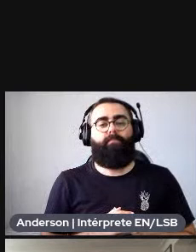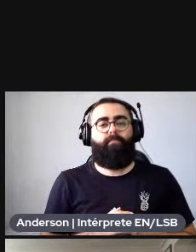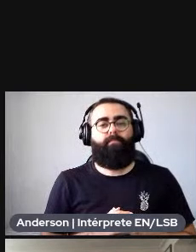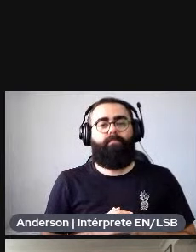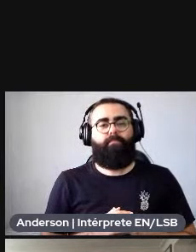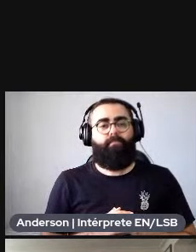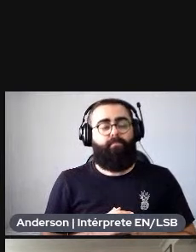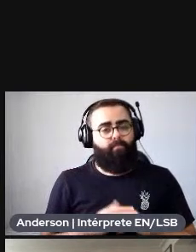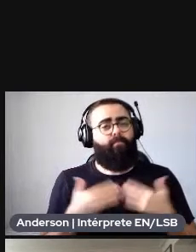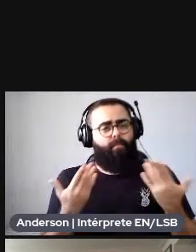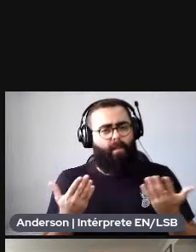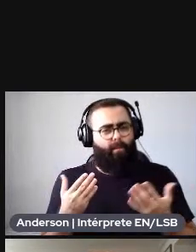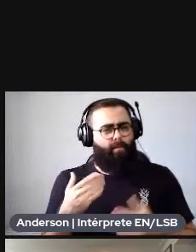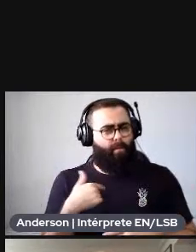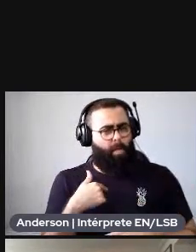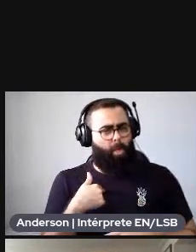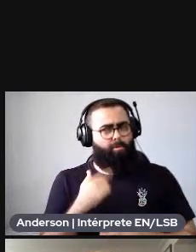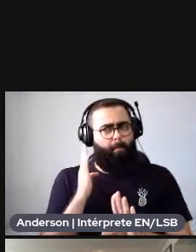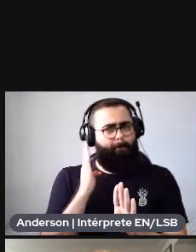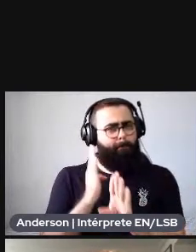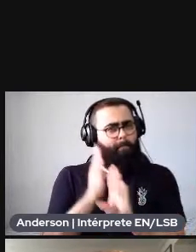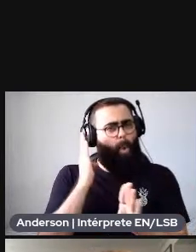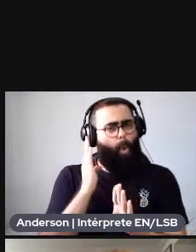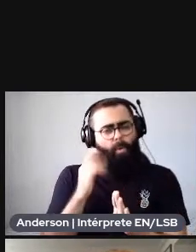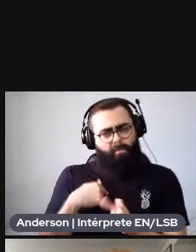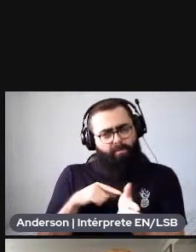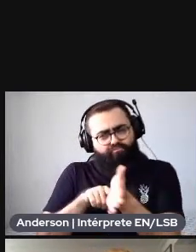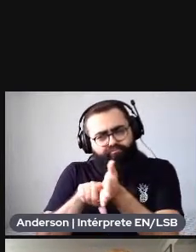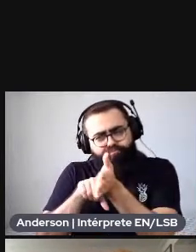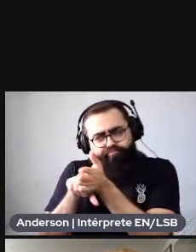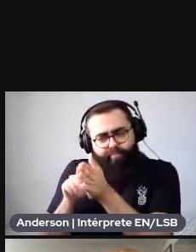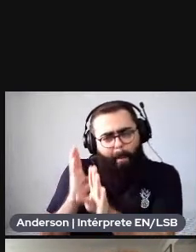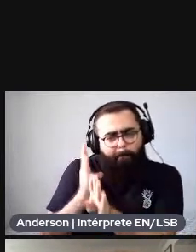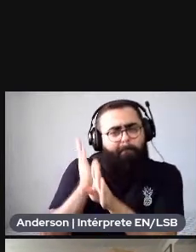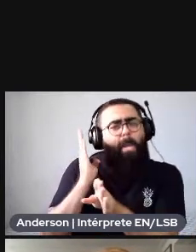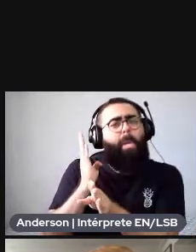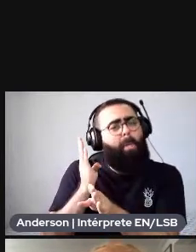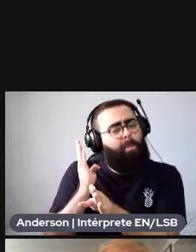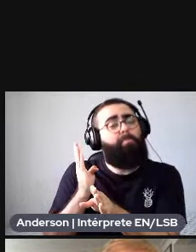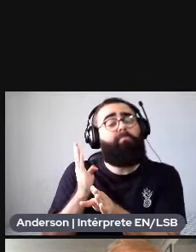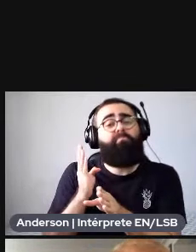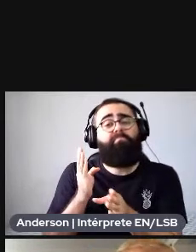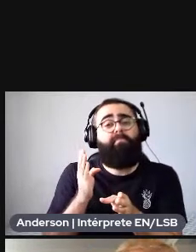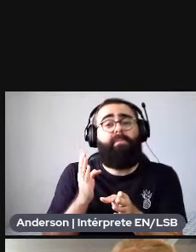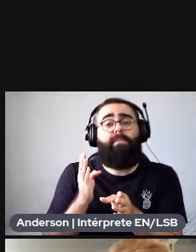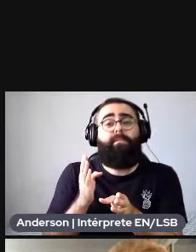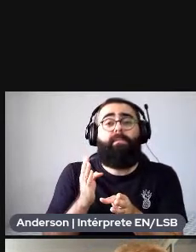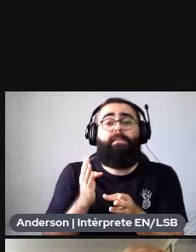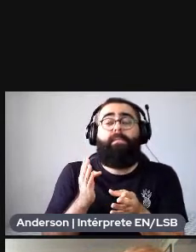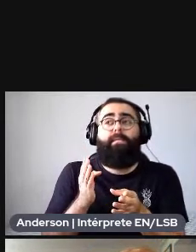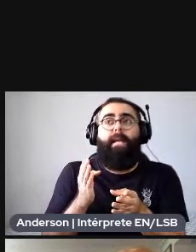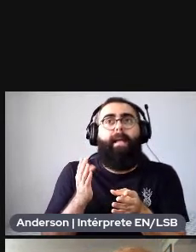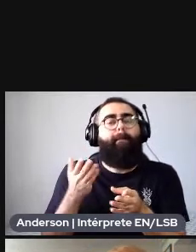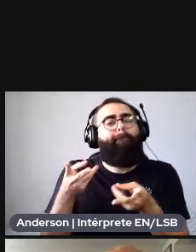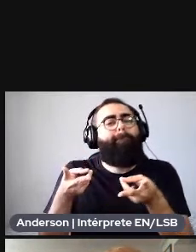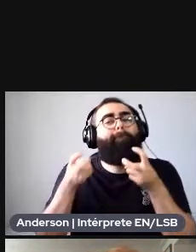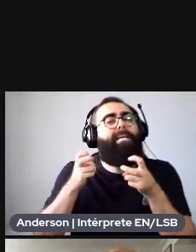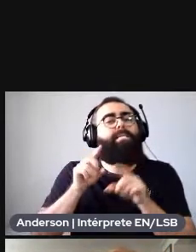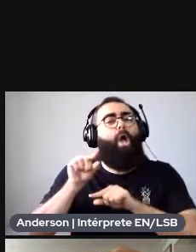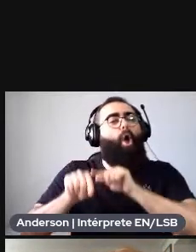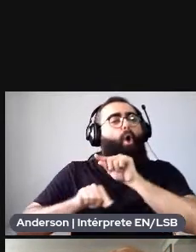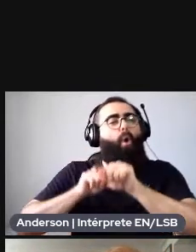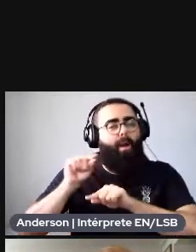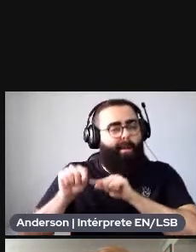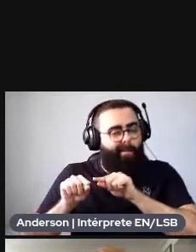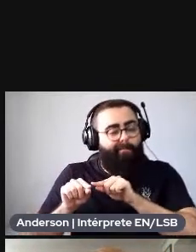Estas conclusões, digamos assim, parecem ecoar a percepção que os